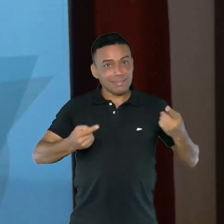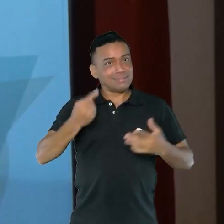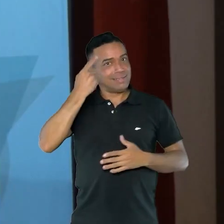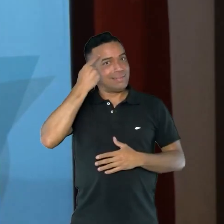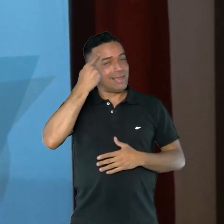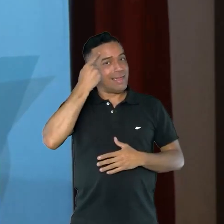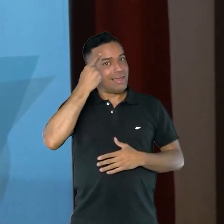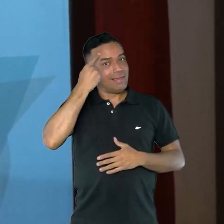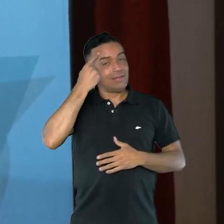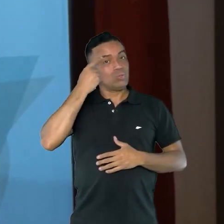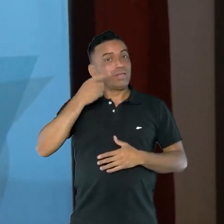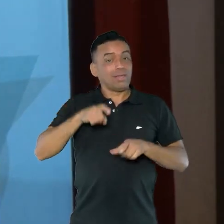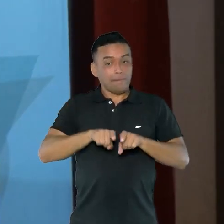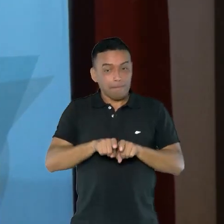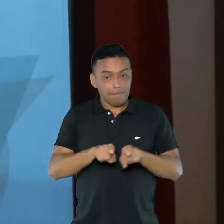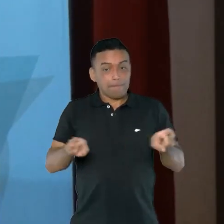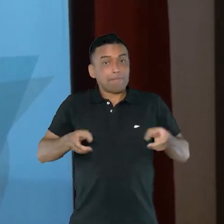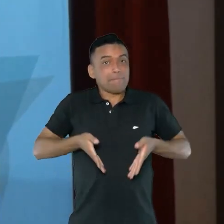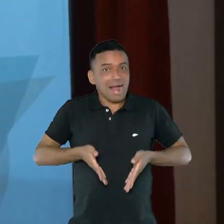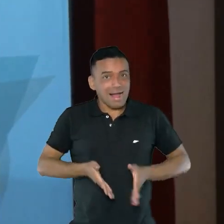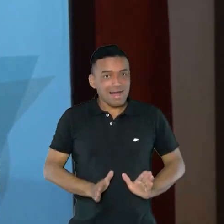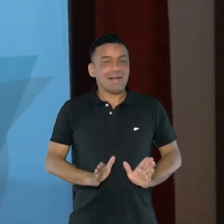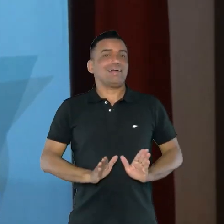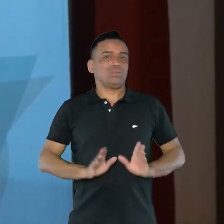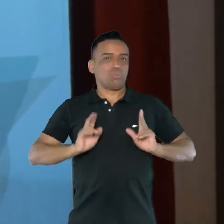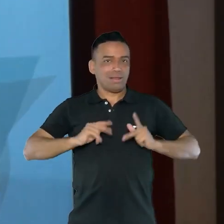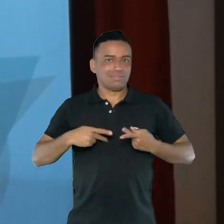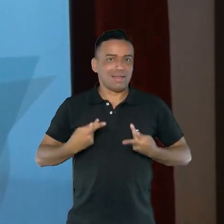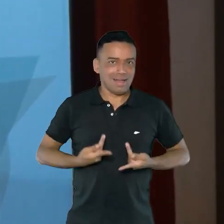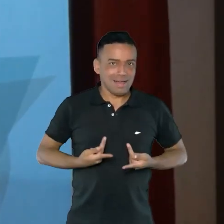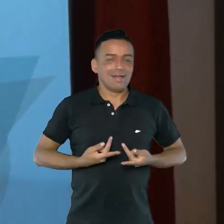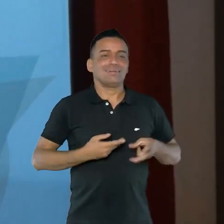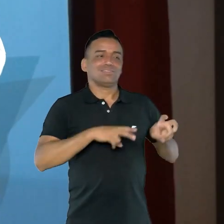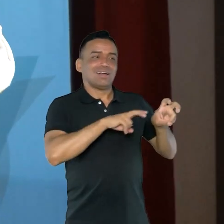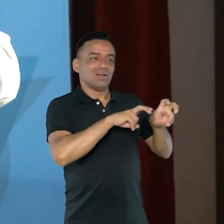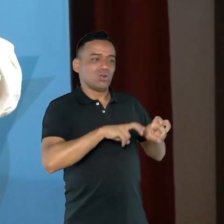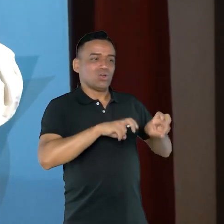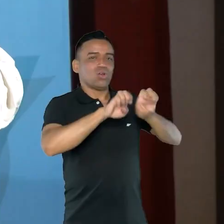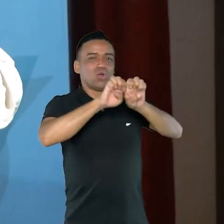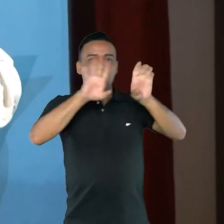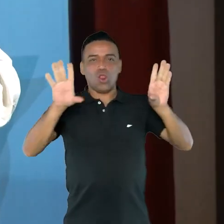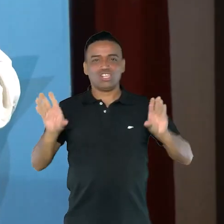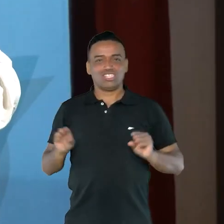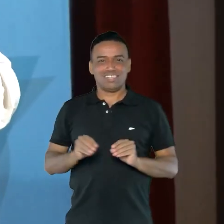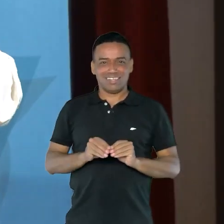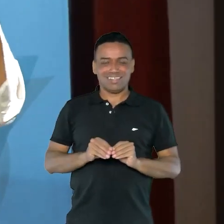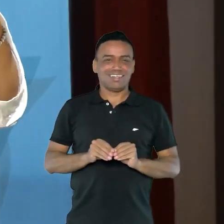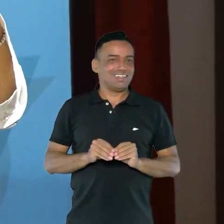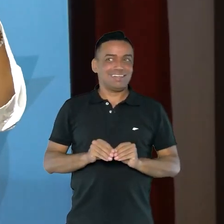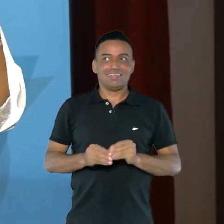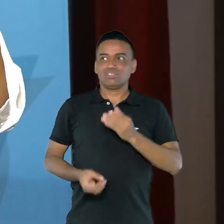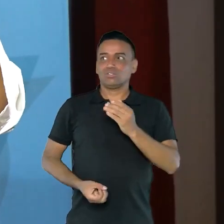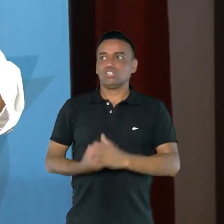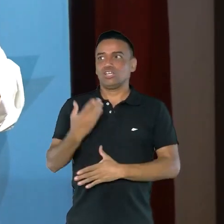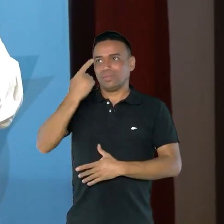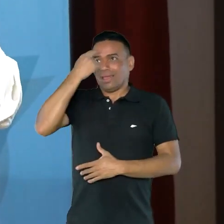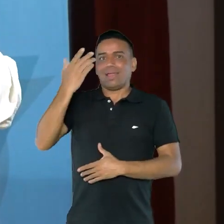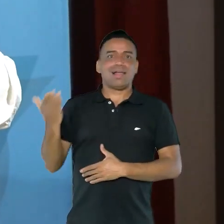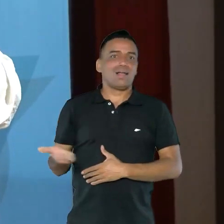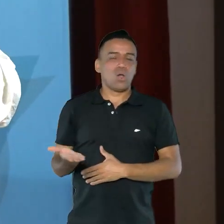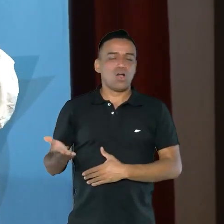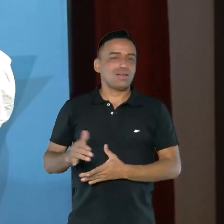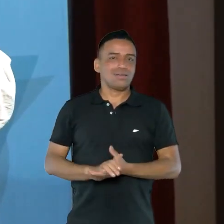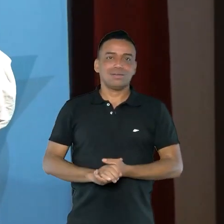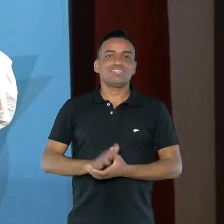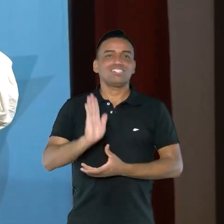da agroecologia, muitas vezes como se fosse algo que brotou do nada e não como se fosse uma prática já